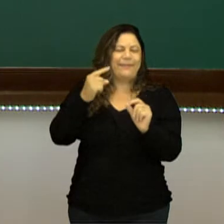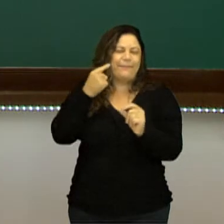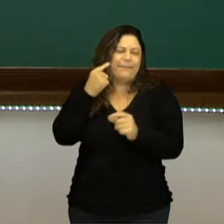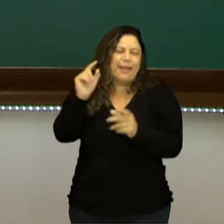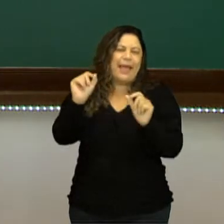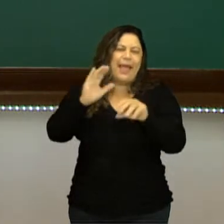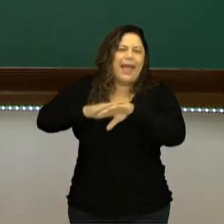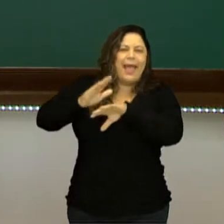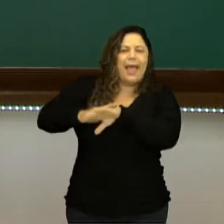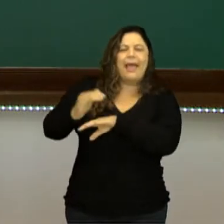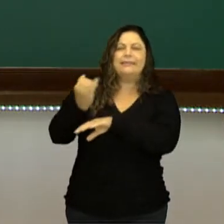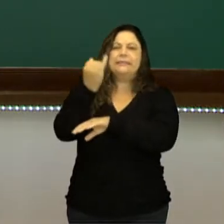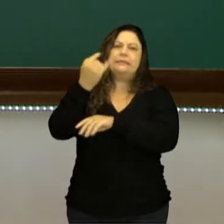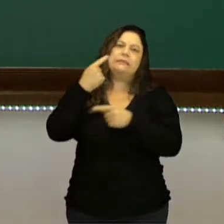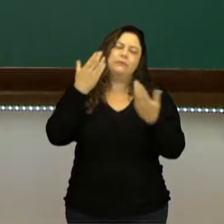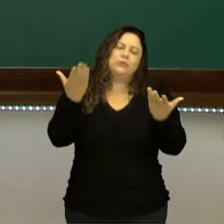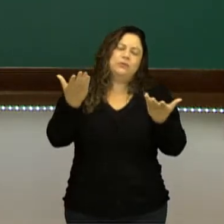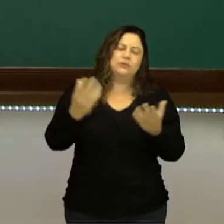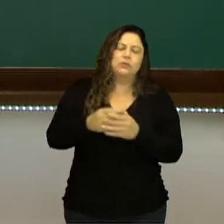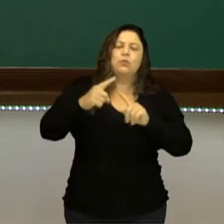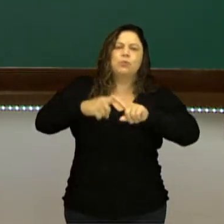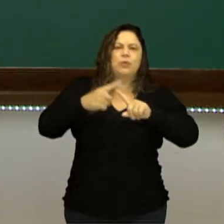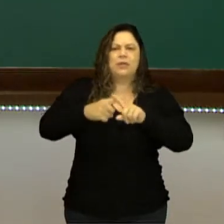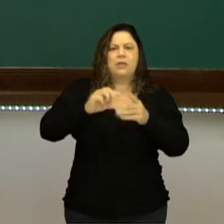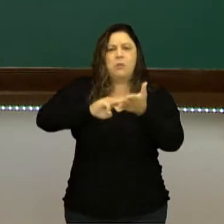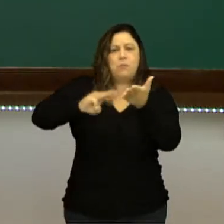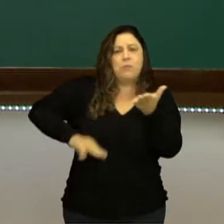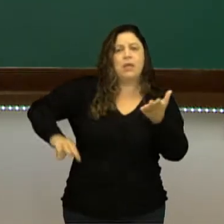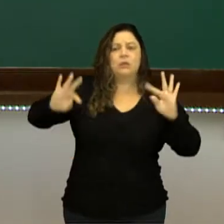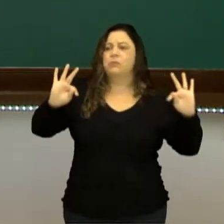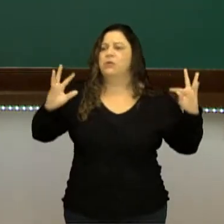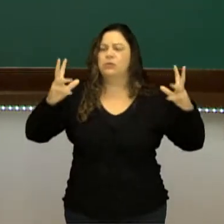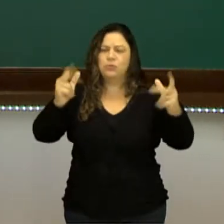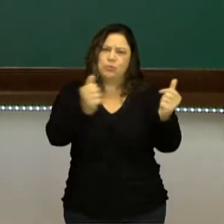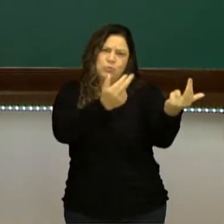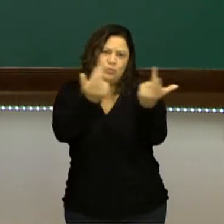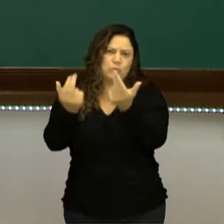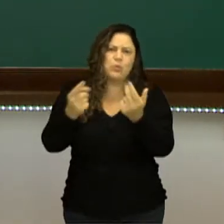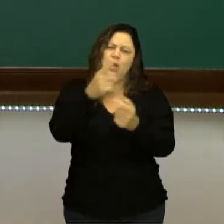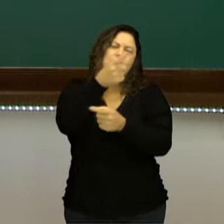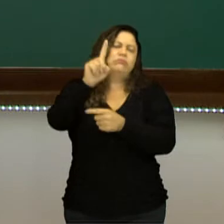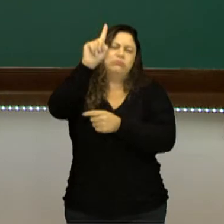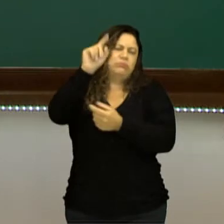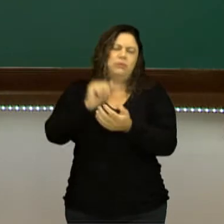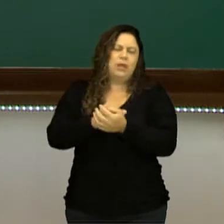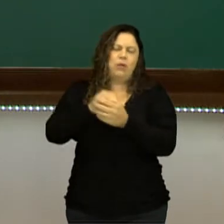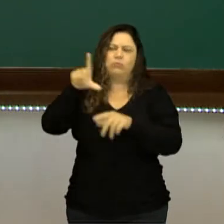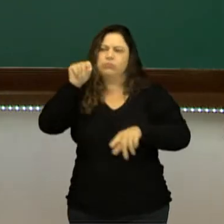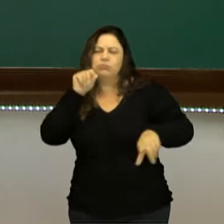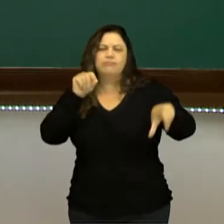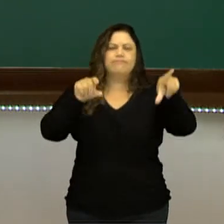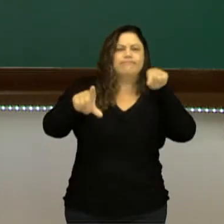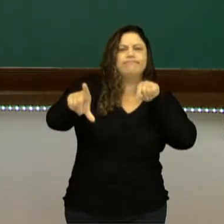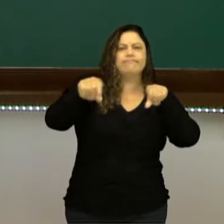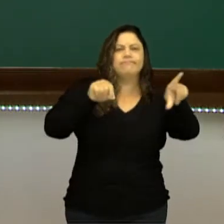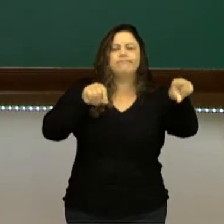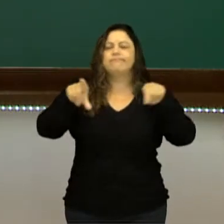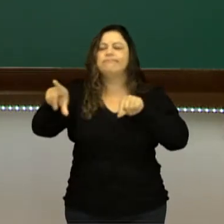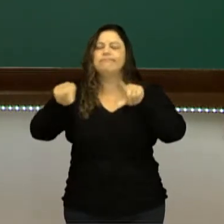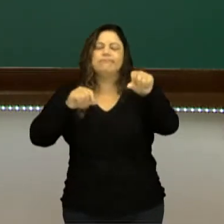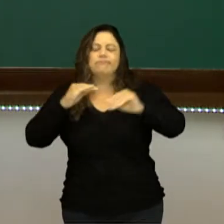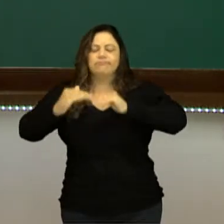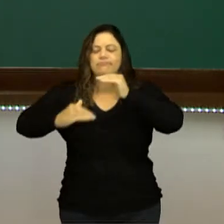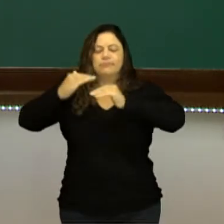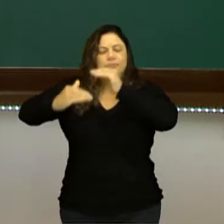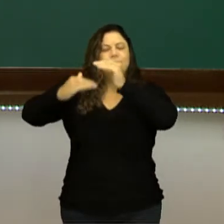vai servir aí para todo mundo, né? Algum método vai se identificar contigo, outro comigo, né? E a gente vai aí